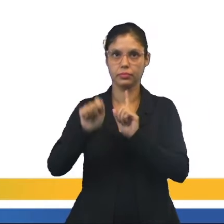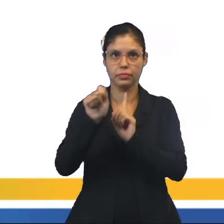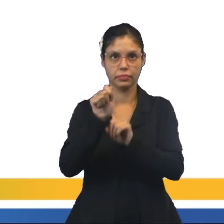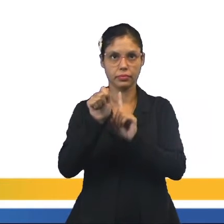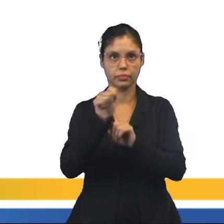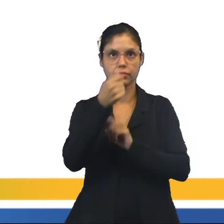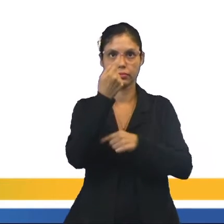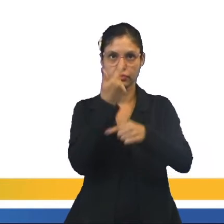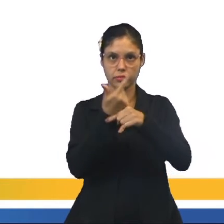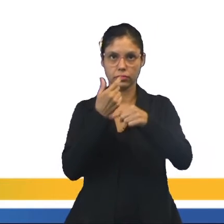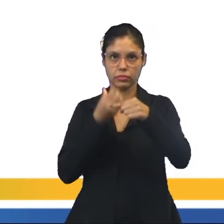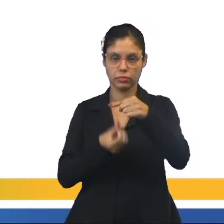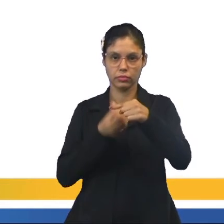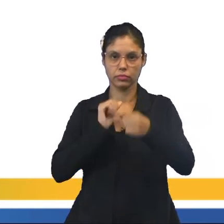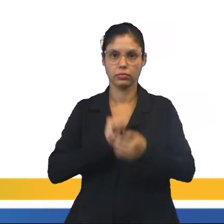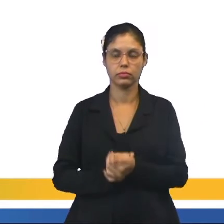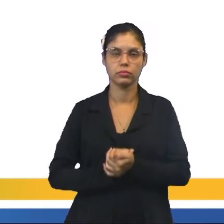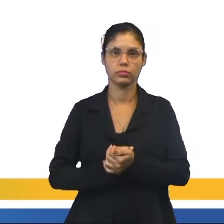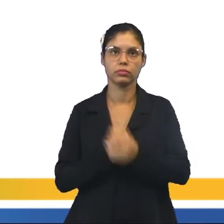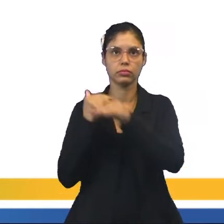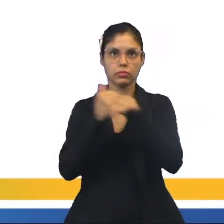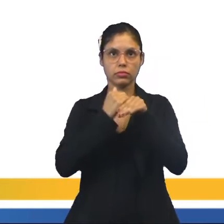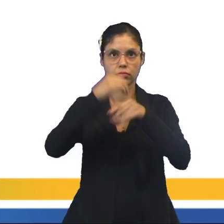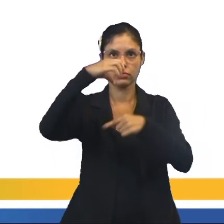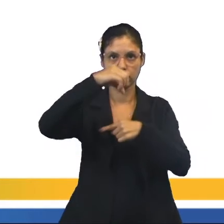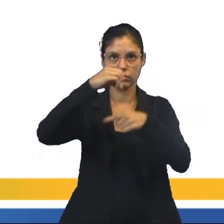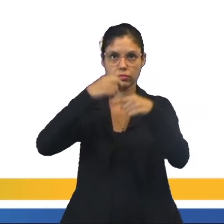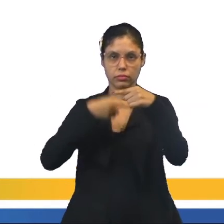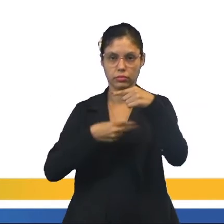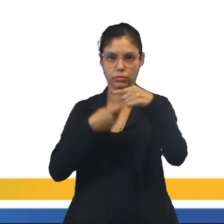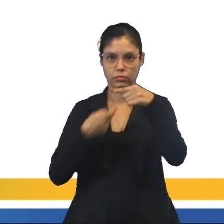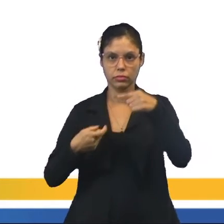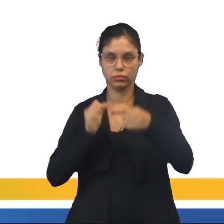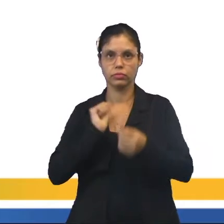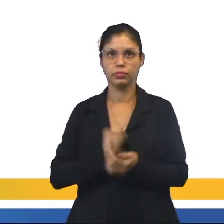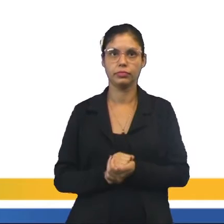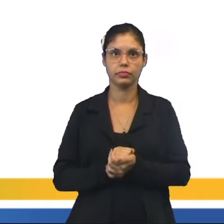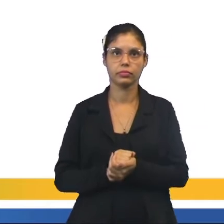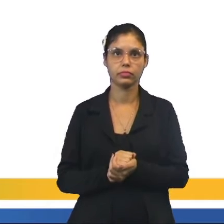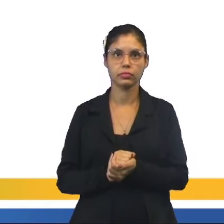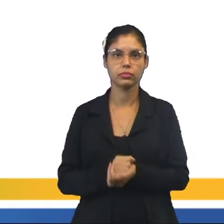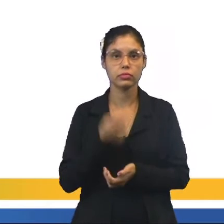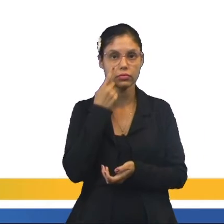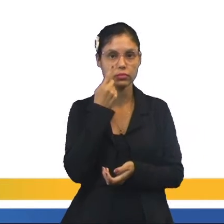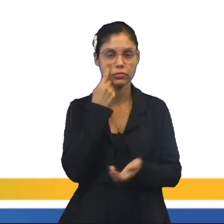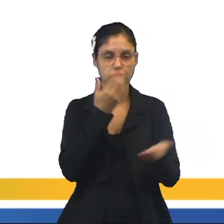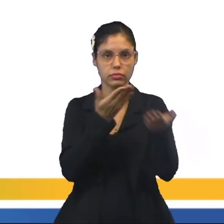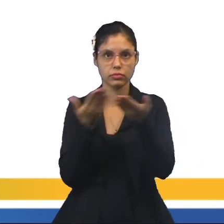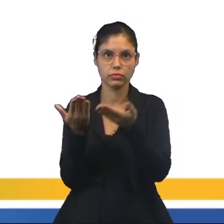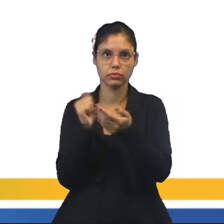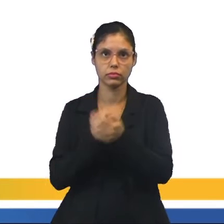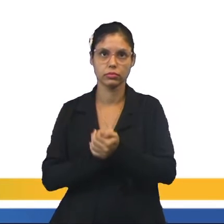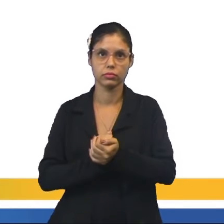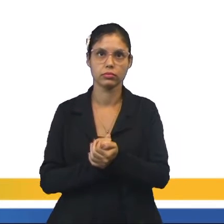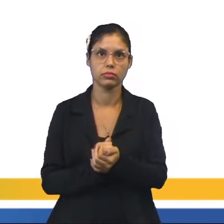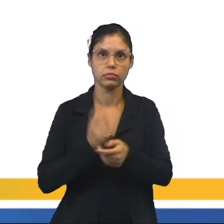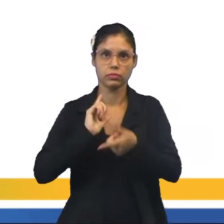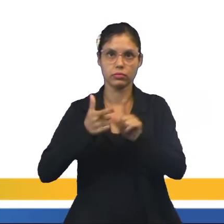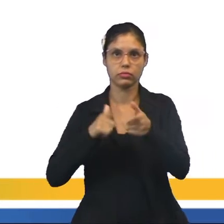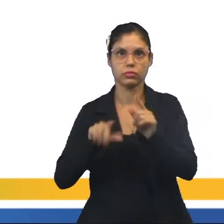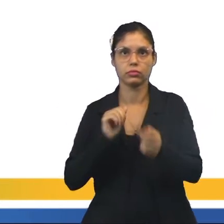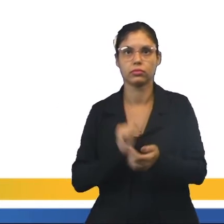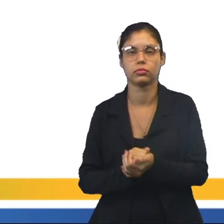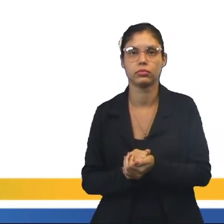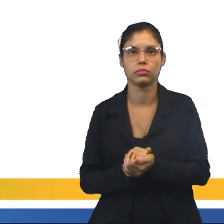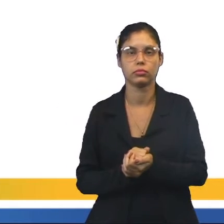2 sobre 6, tá? Que é igual a 9 sobre x. Observa aí. E na letra B